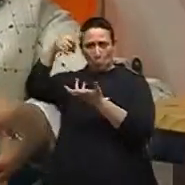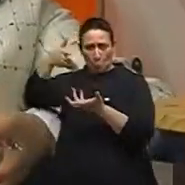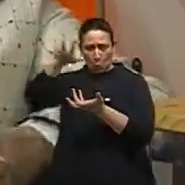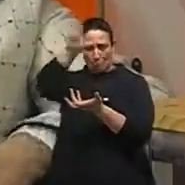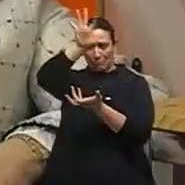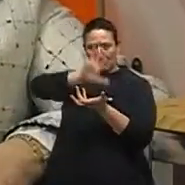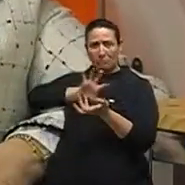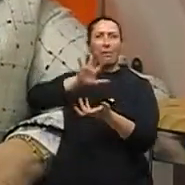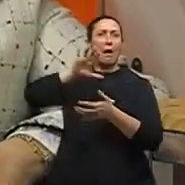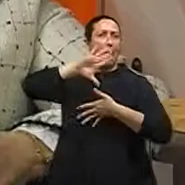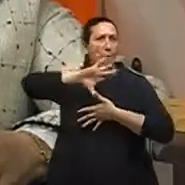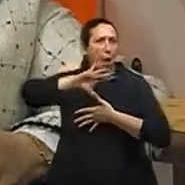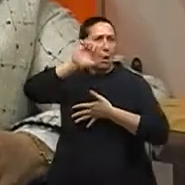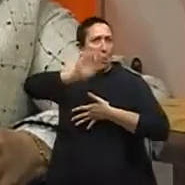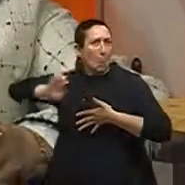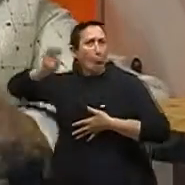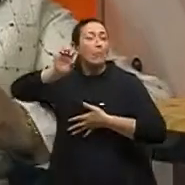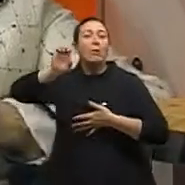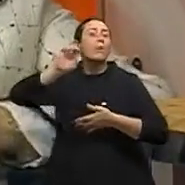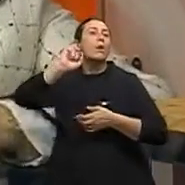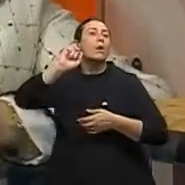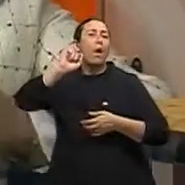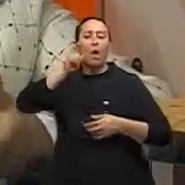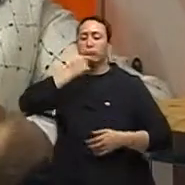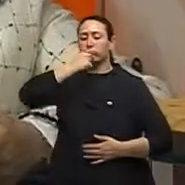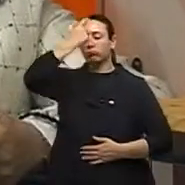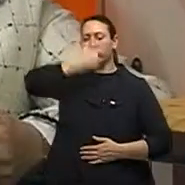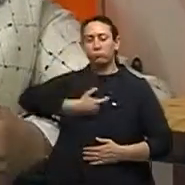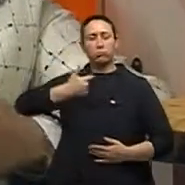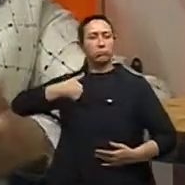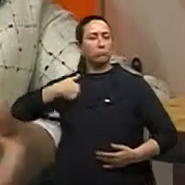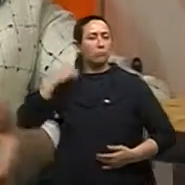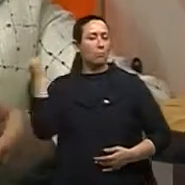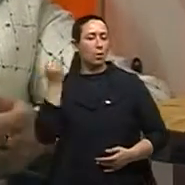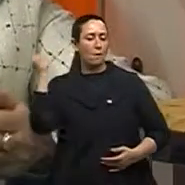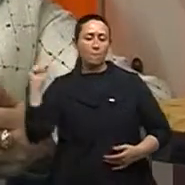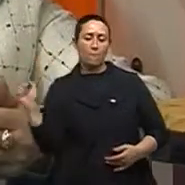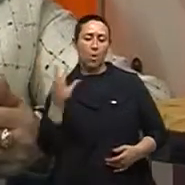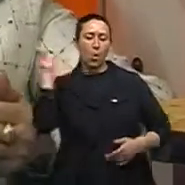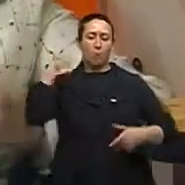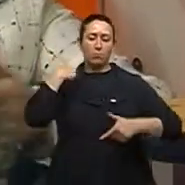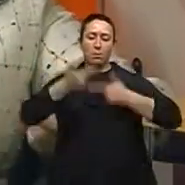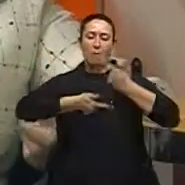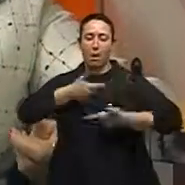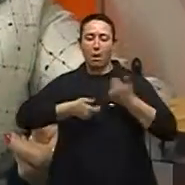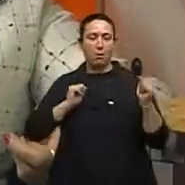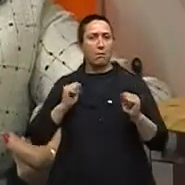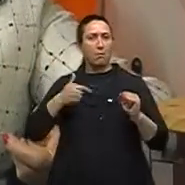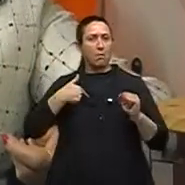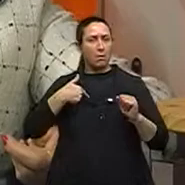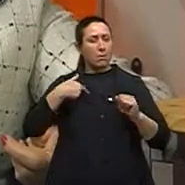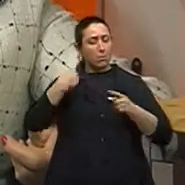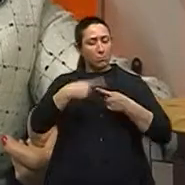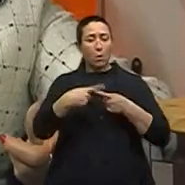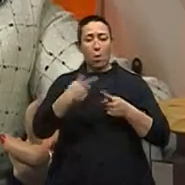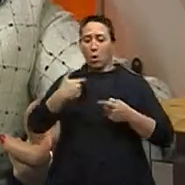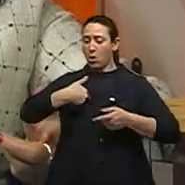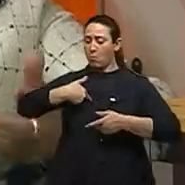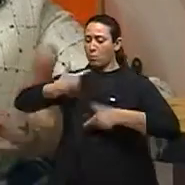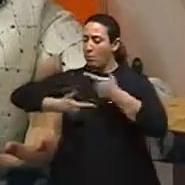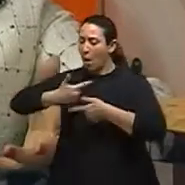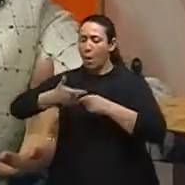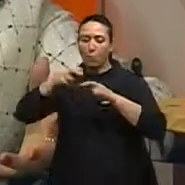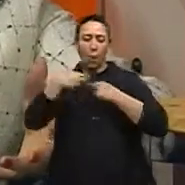trabalho tem um significado de utilidade de valor de produção de tu come porque tu produz né e